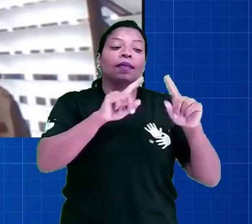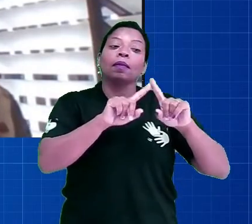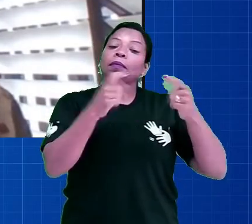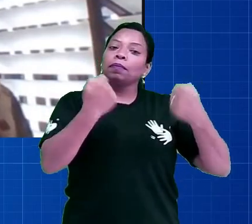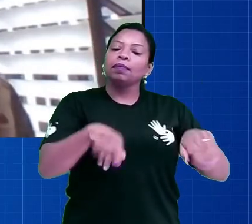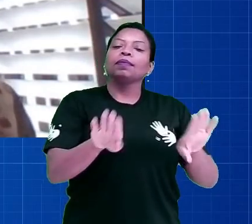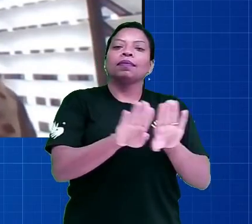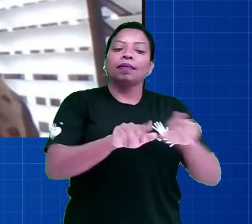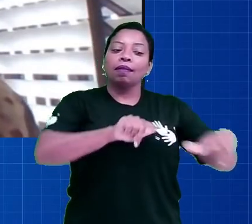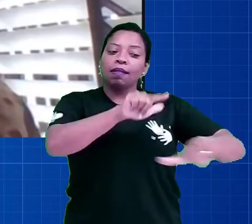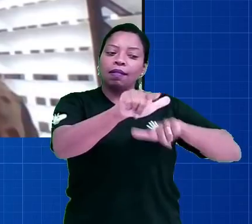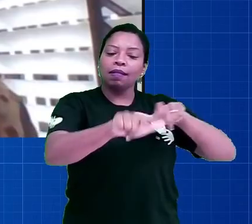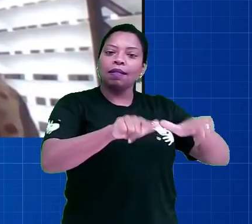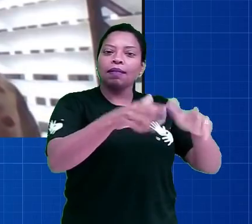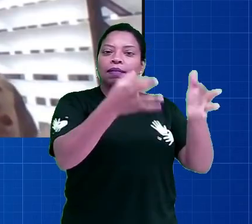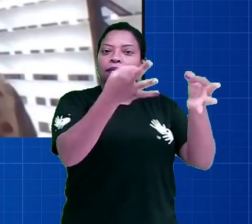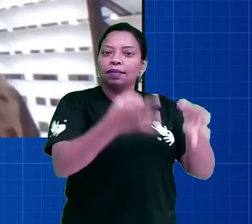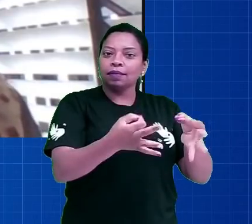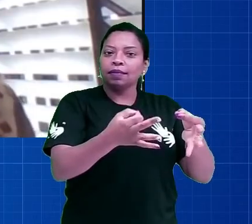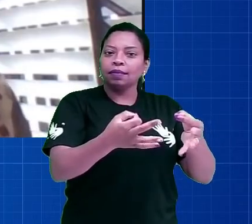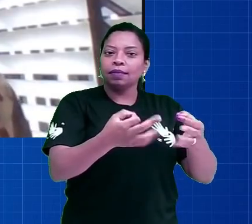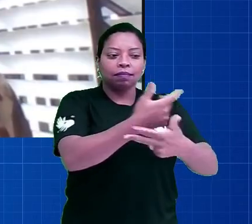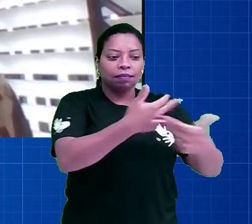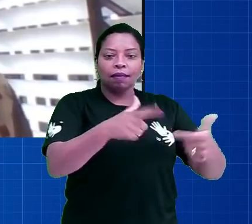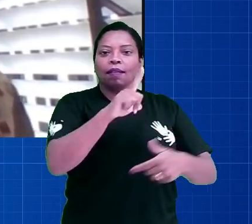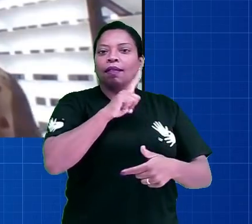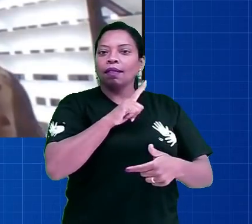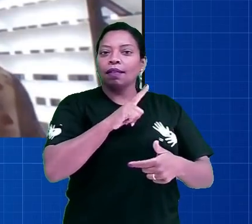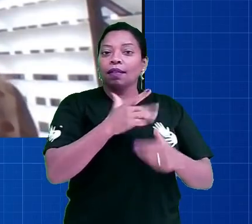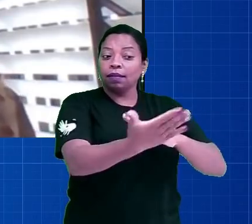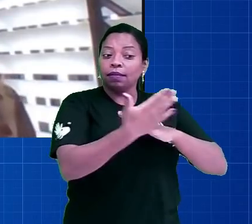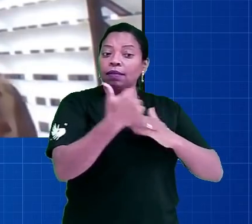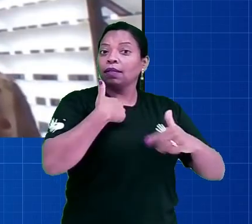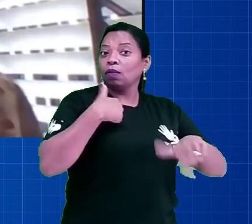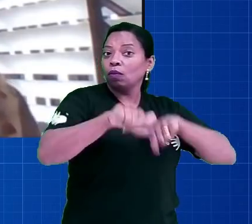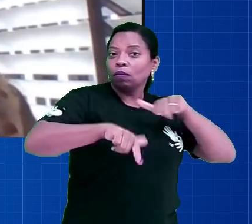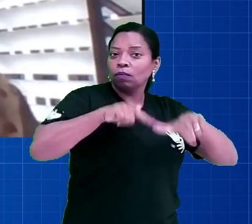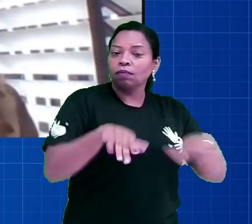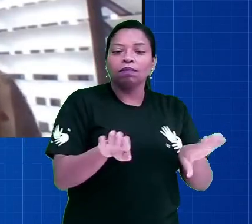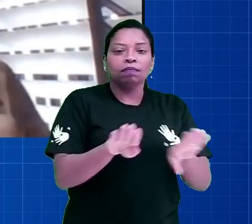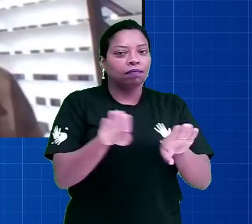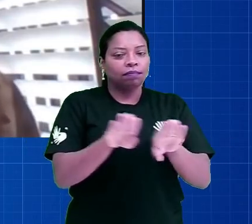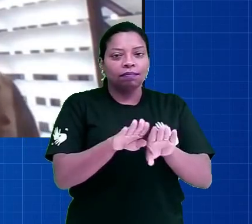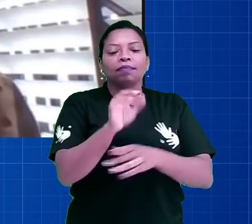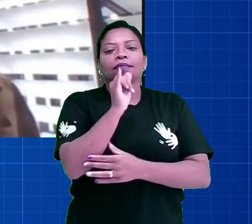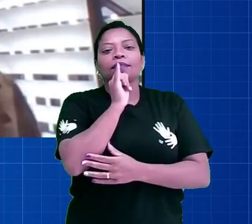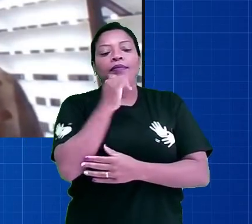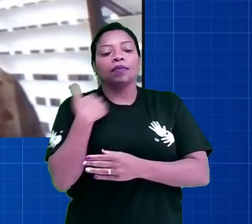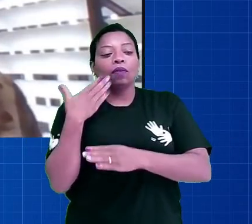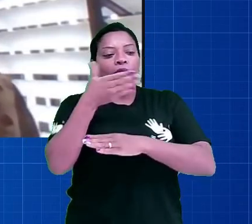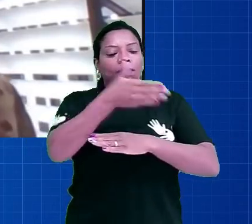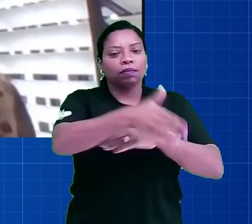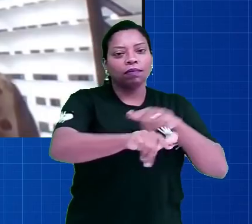comprometimento acontecer, o que nós precisamos? Condições de trabalho. Nós precisamos que essa